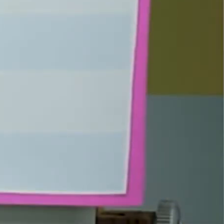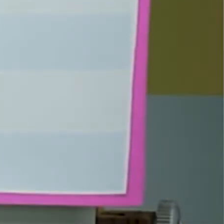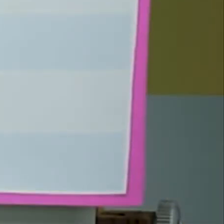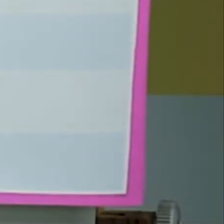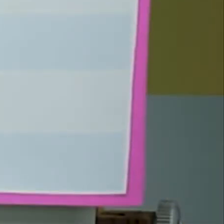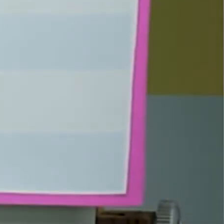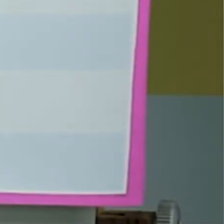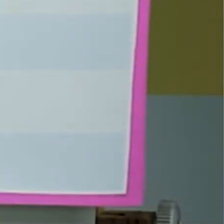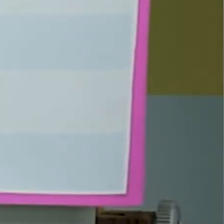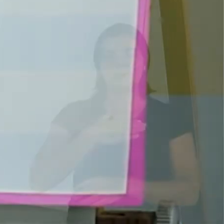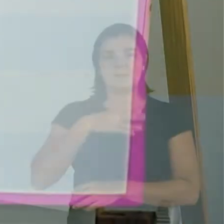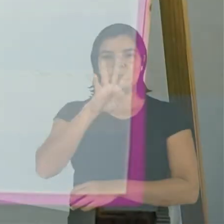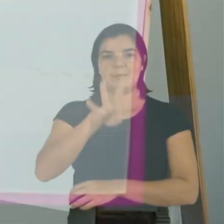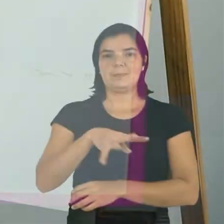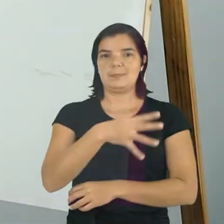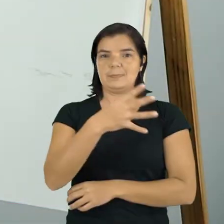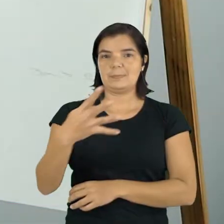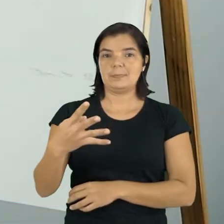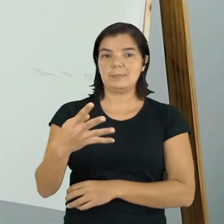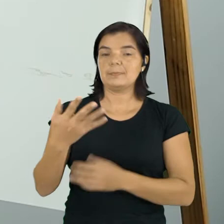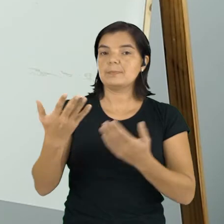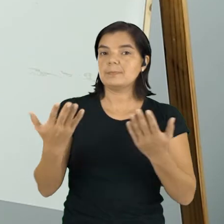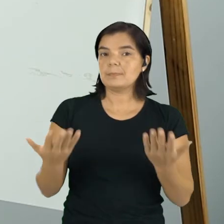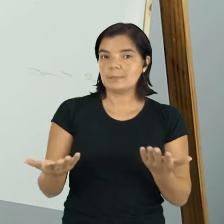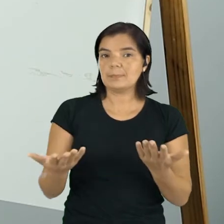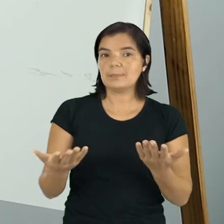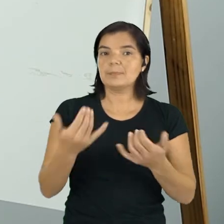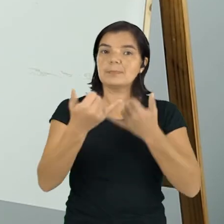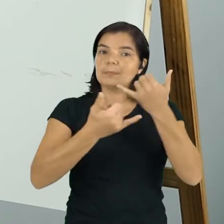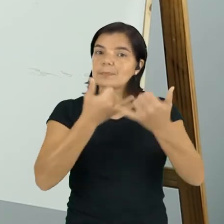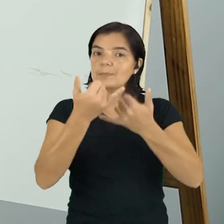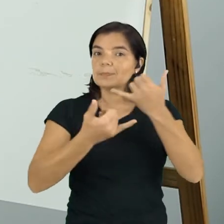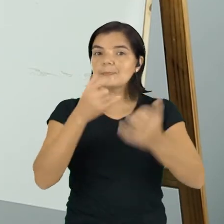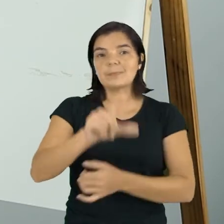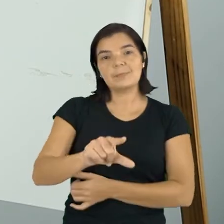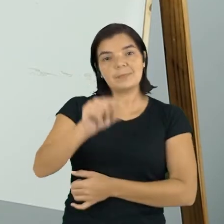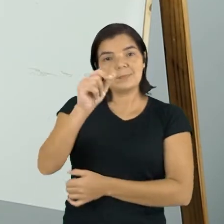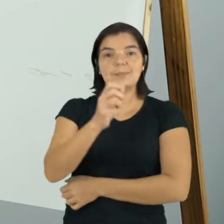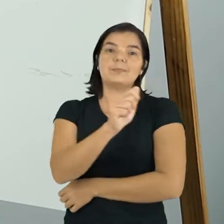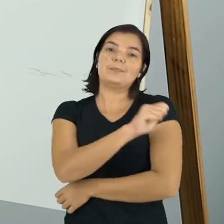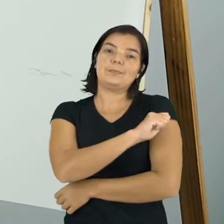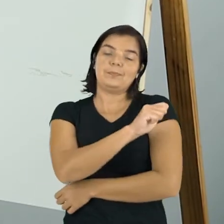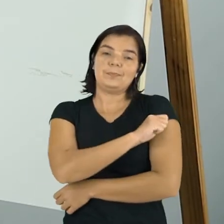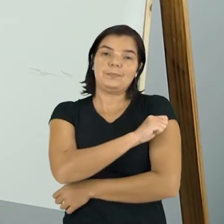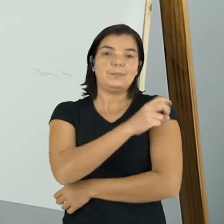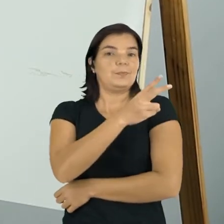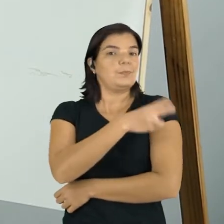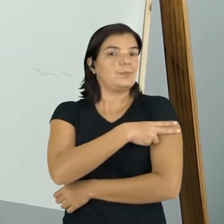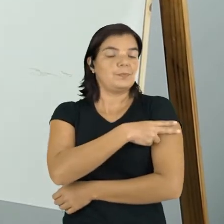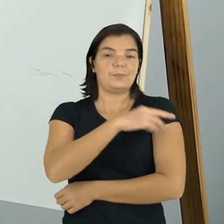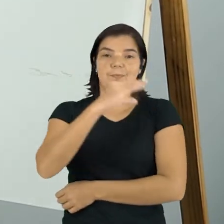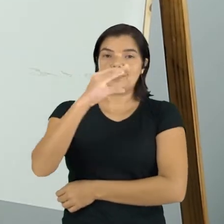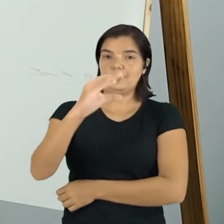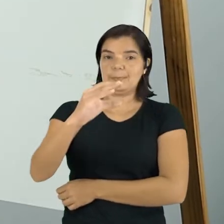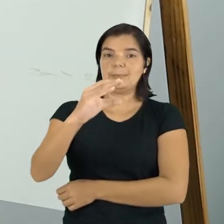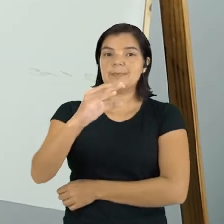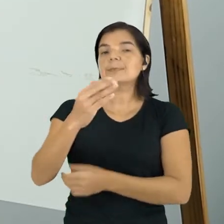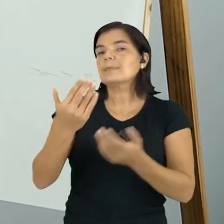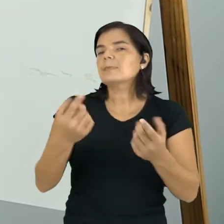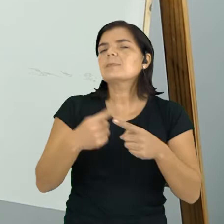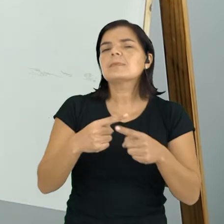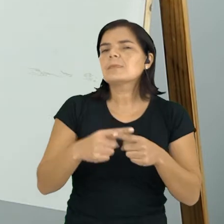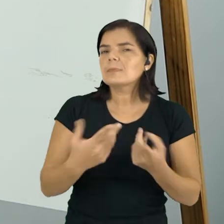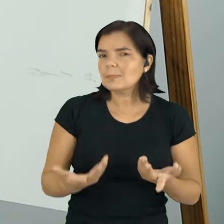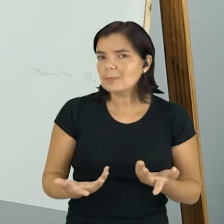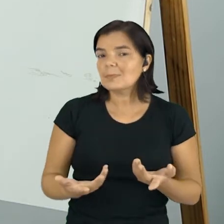vou dar para a minha tabela. Nesse caso, brinquedos preferidos pelos alunos do segundo ano C, né?